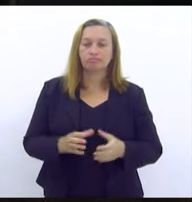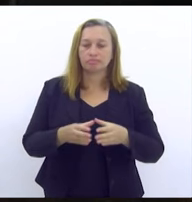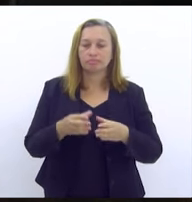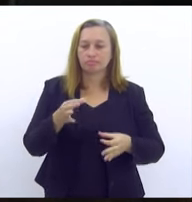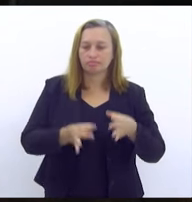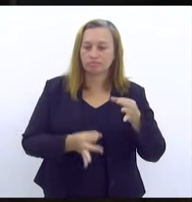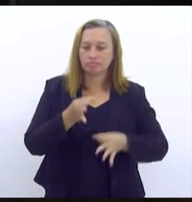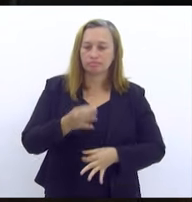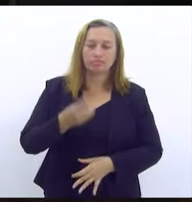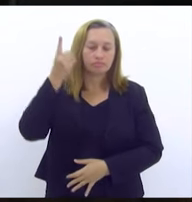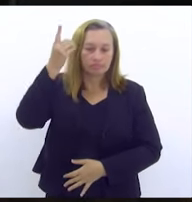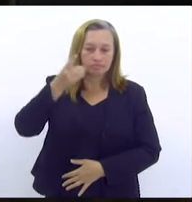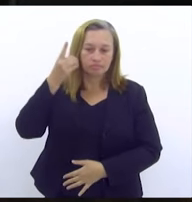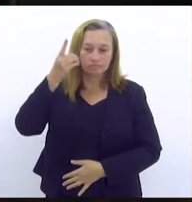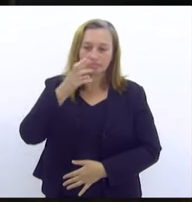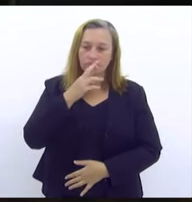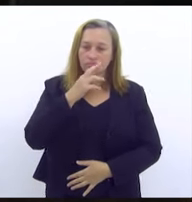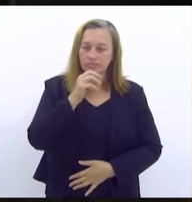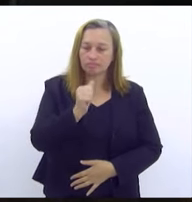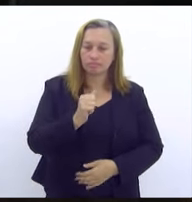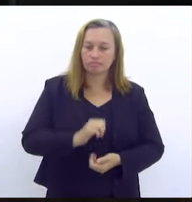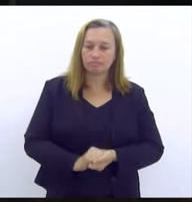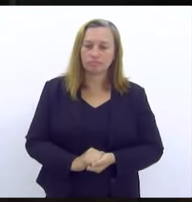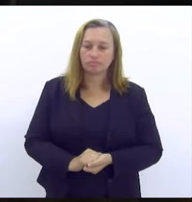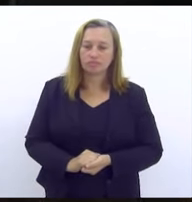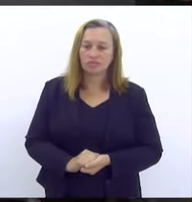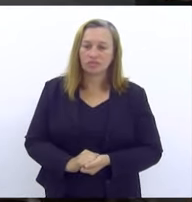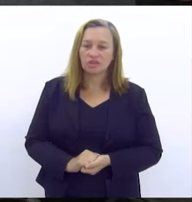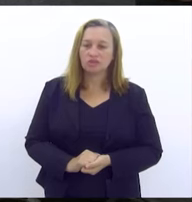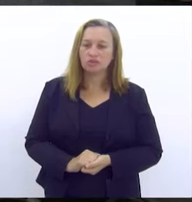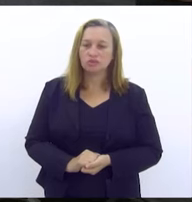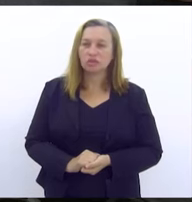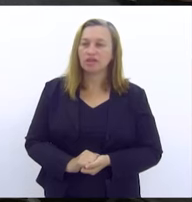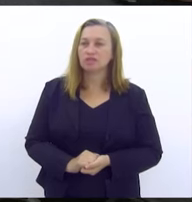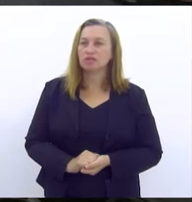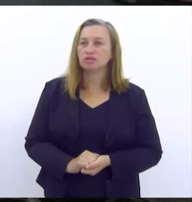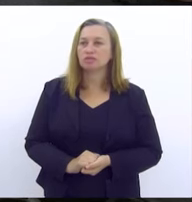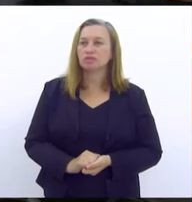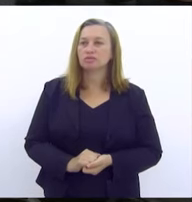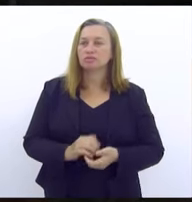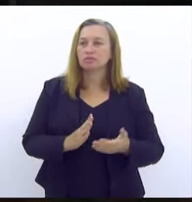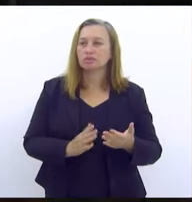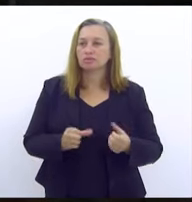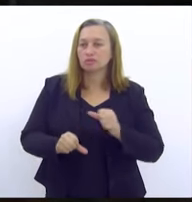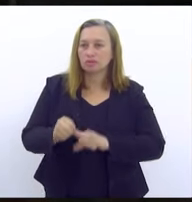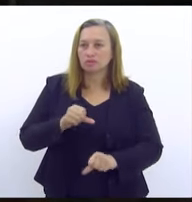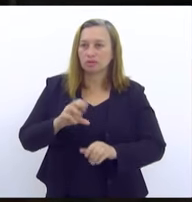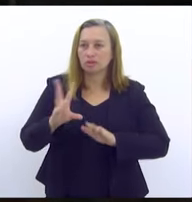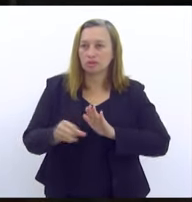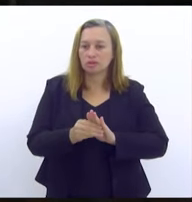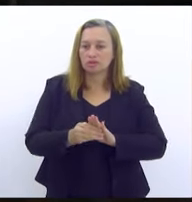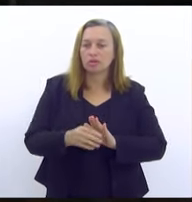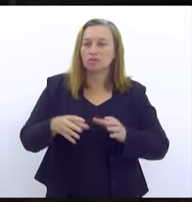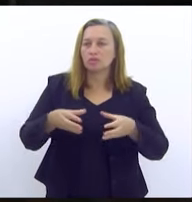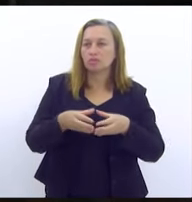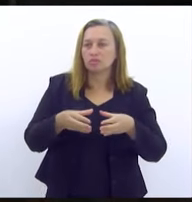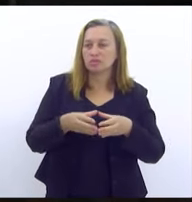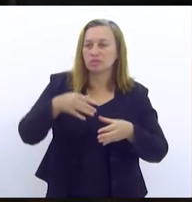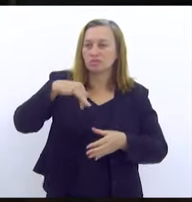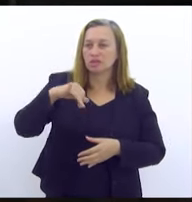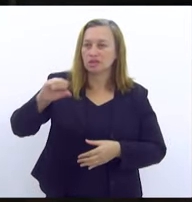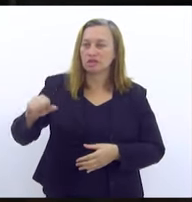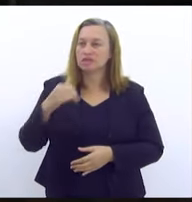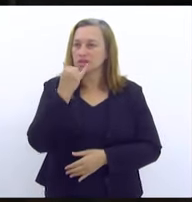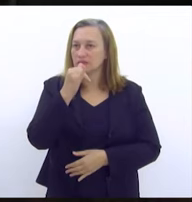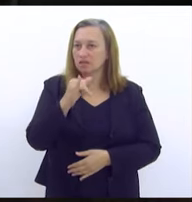e Justiça, deputado Rodrigo Amorim. Parecer é contrário às emendas. Pela Comissão de Minas e Energia, deputado Tande,